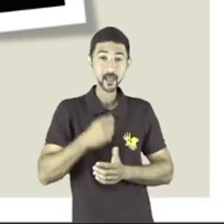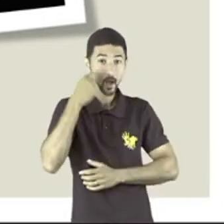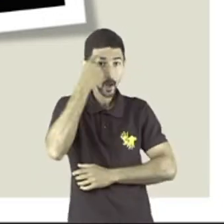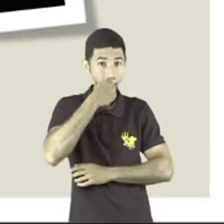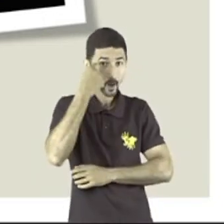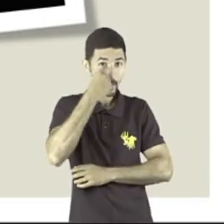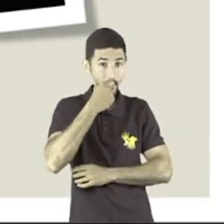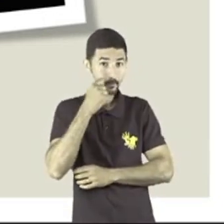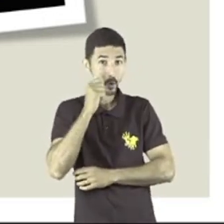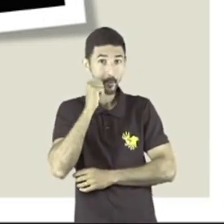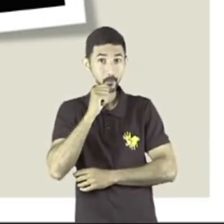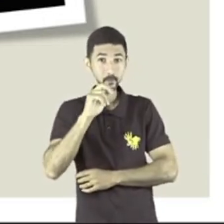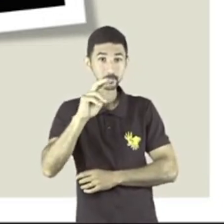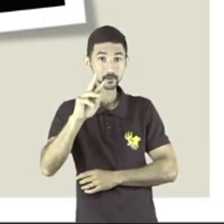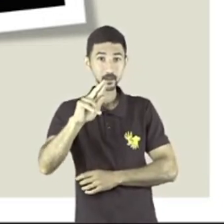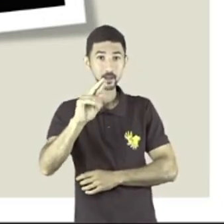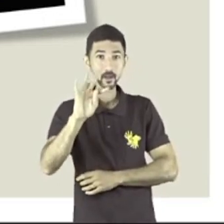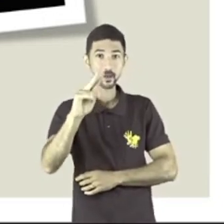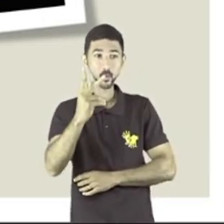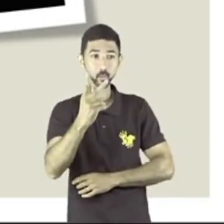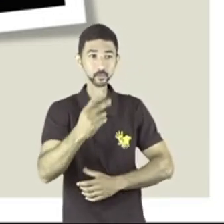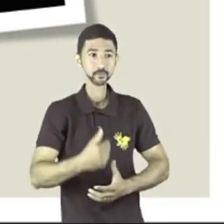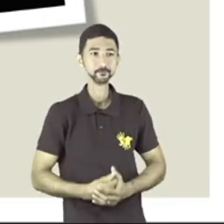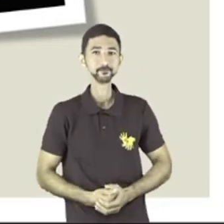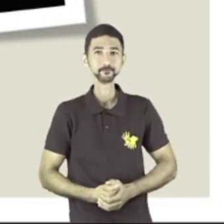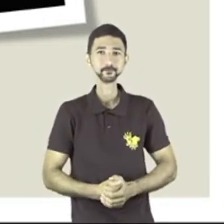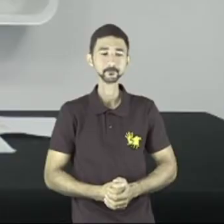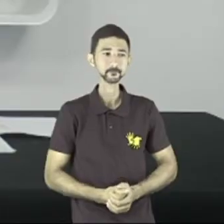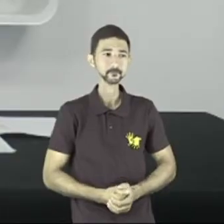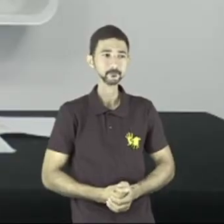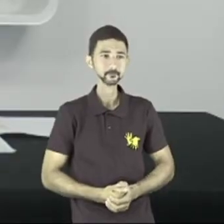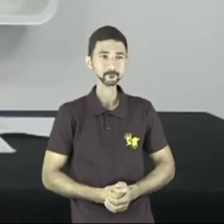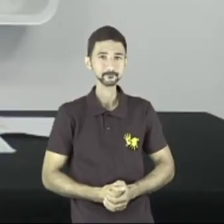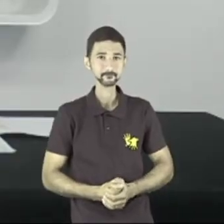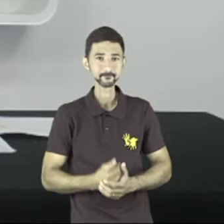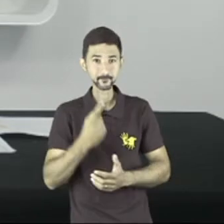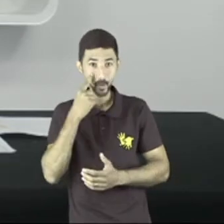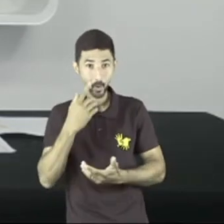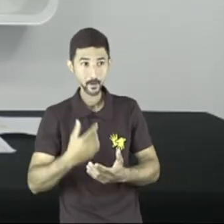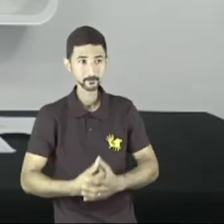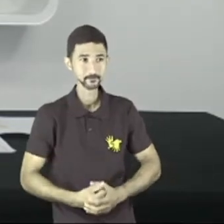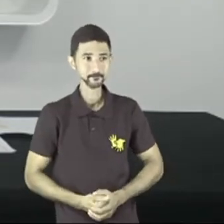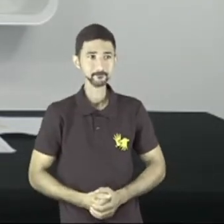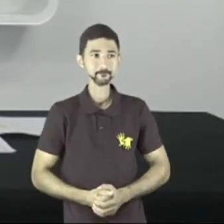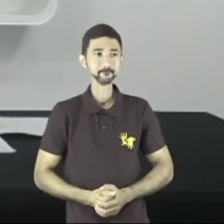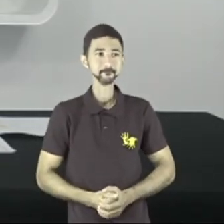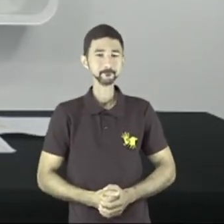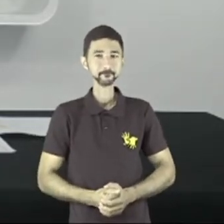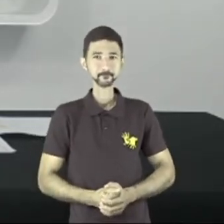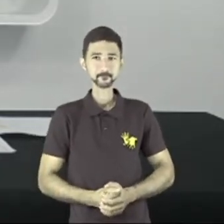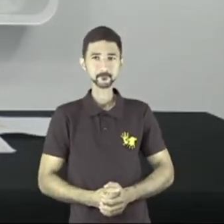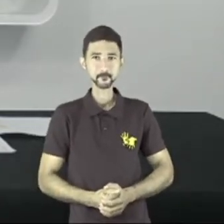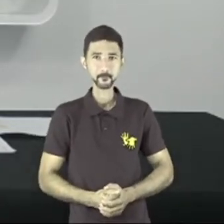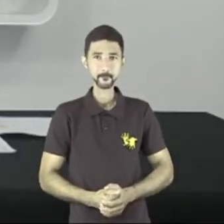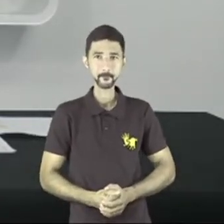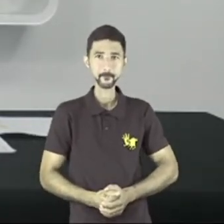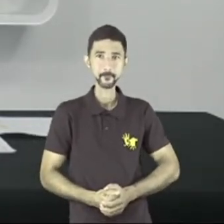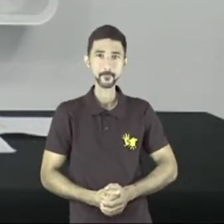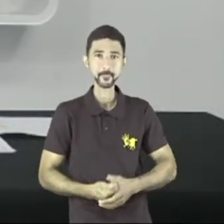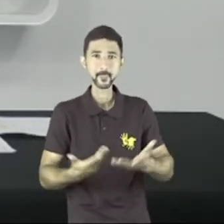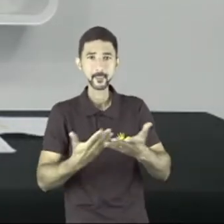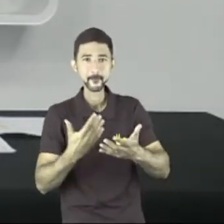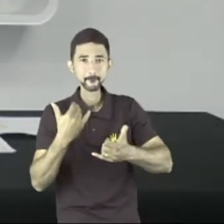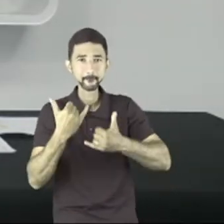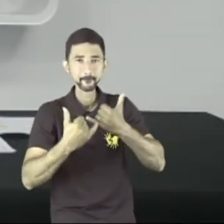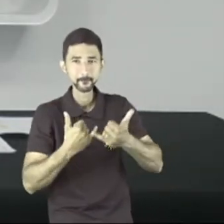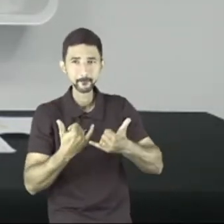autora Ruth Rocha. Voltem aqui comigo, crianças. Bacana, não é verdade?